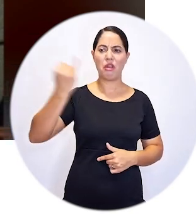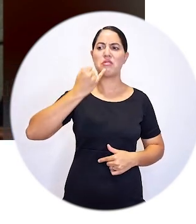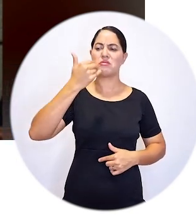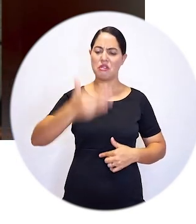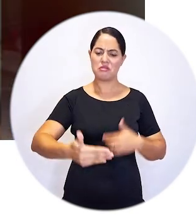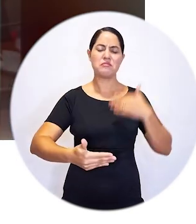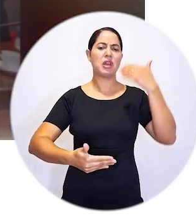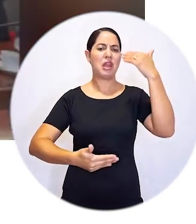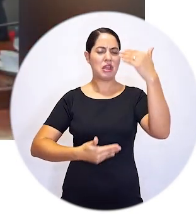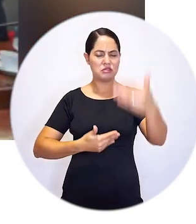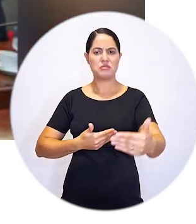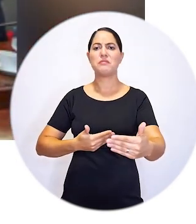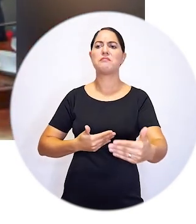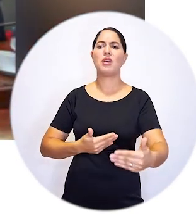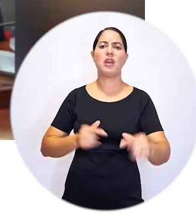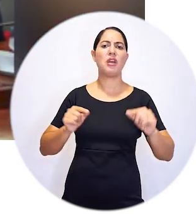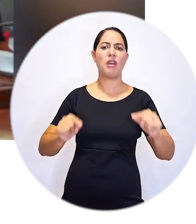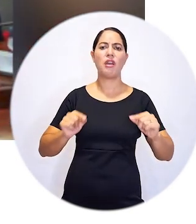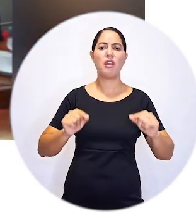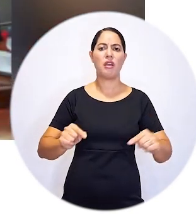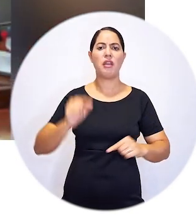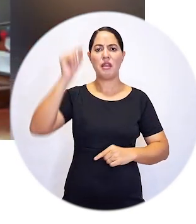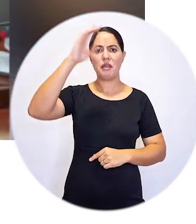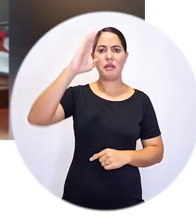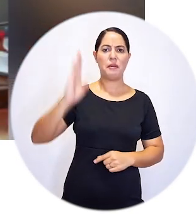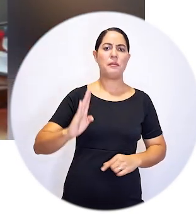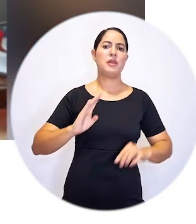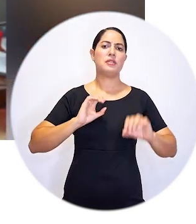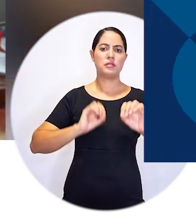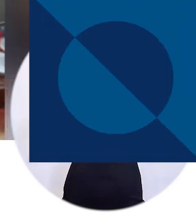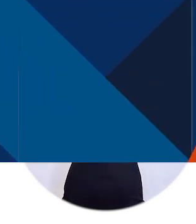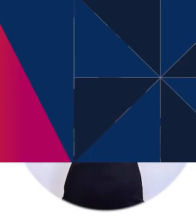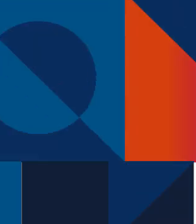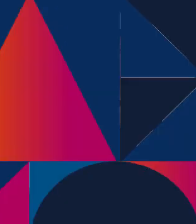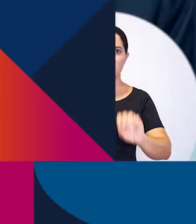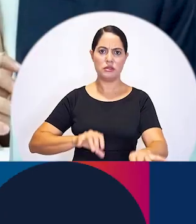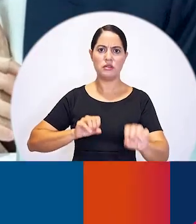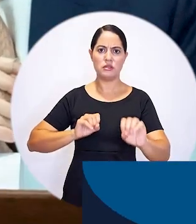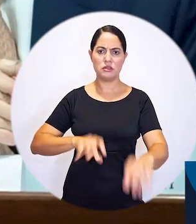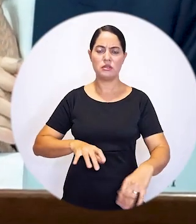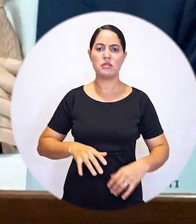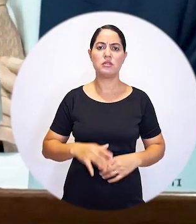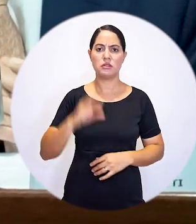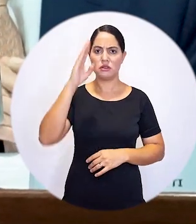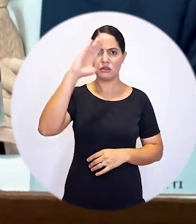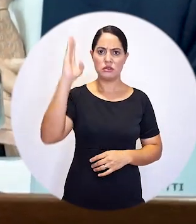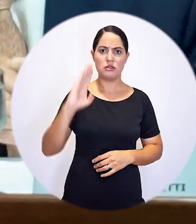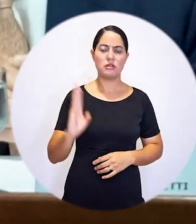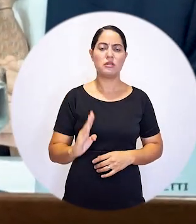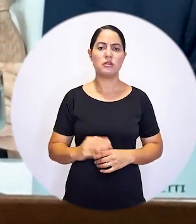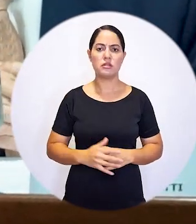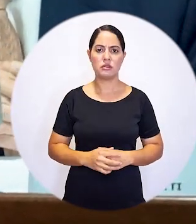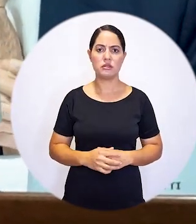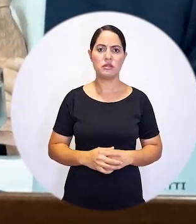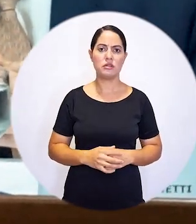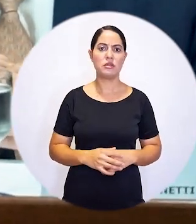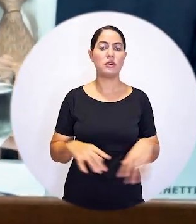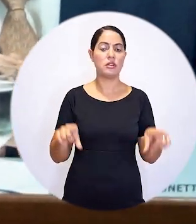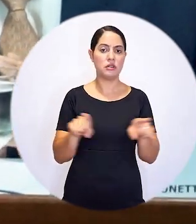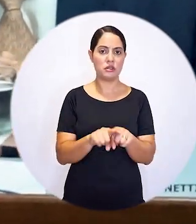muito saudável para tudo aquilo que nos vetoriza quanto ao ensino no Brasil. Ao longo do tempo, nós